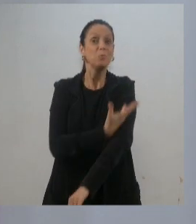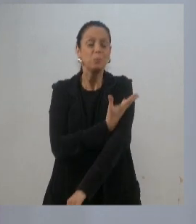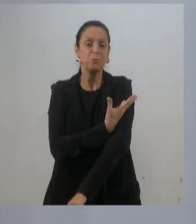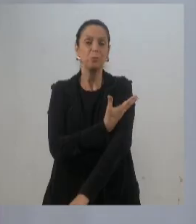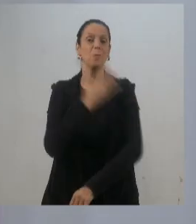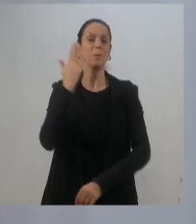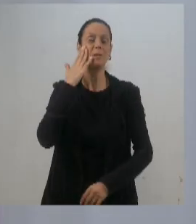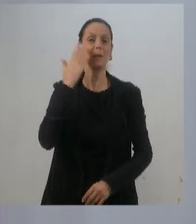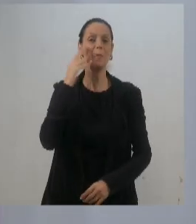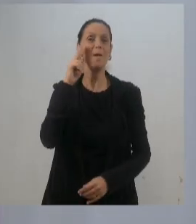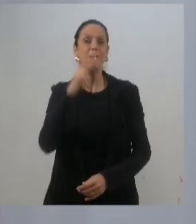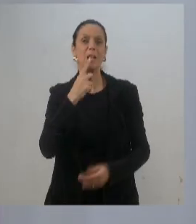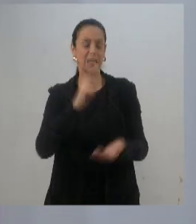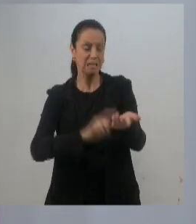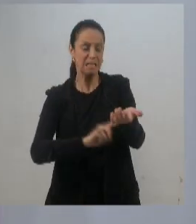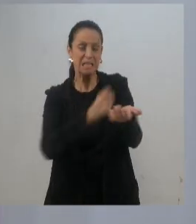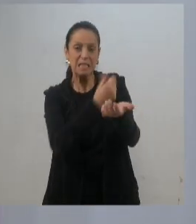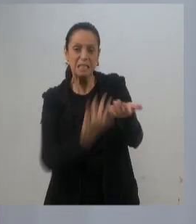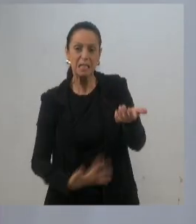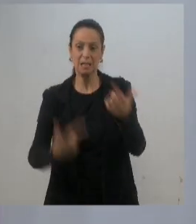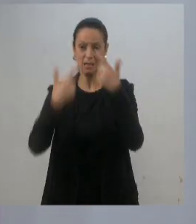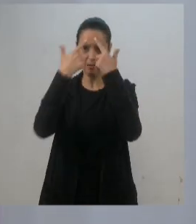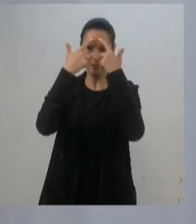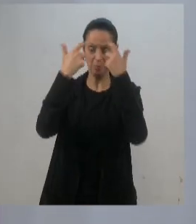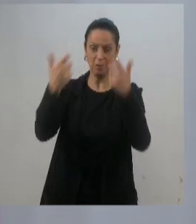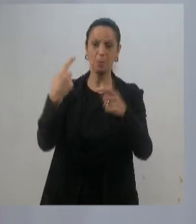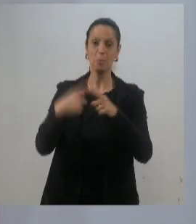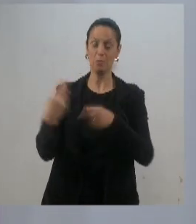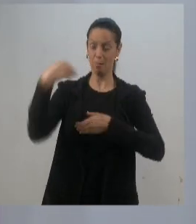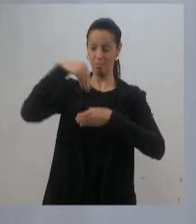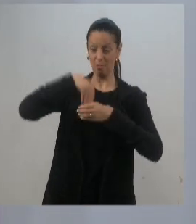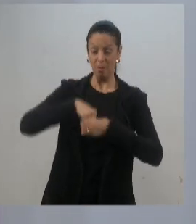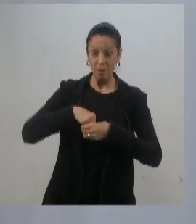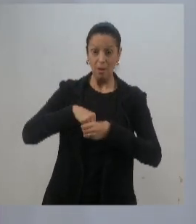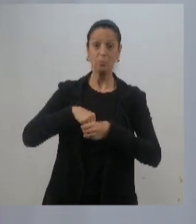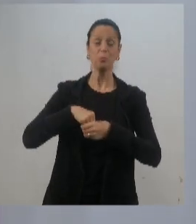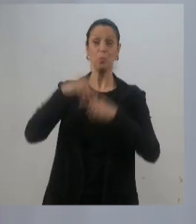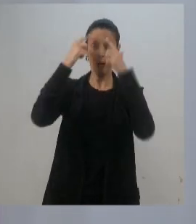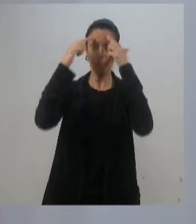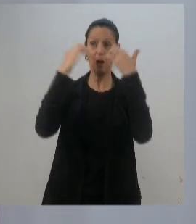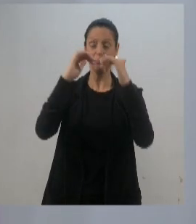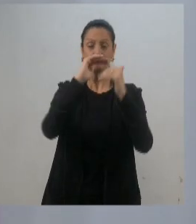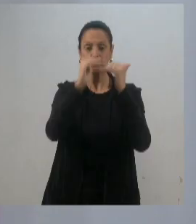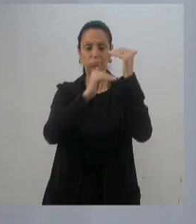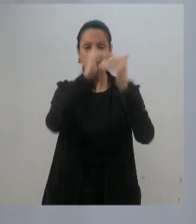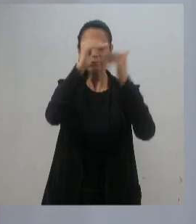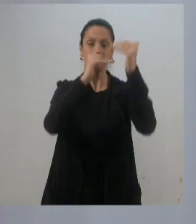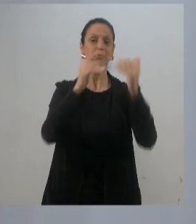com cenas de sangue, violência, porque o seu intelectual ainda está em desenvolvimento, gente.